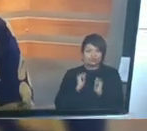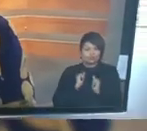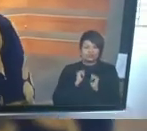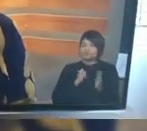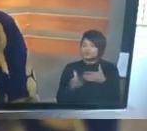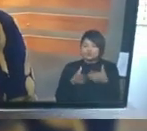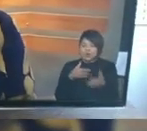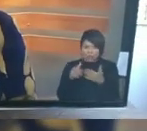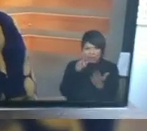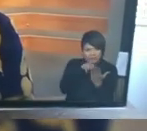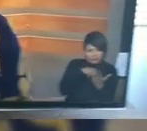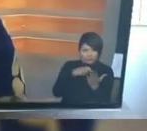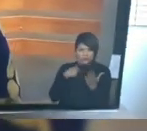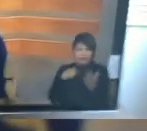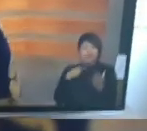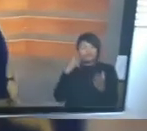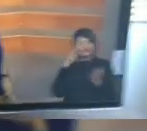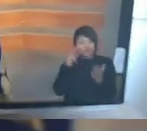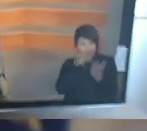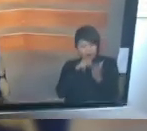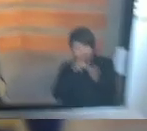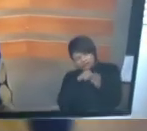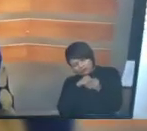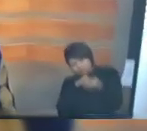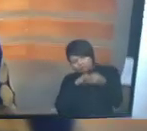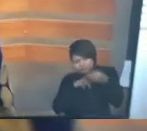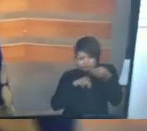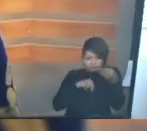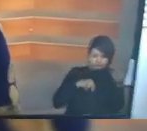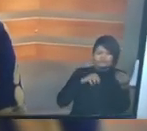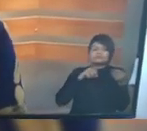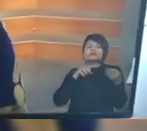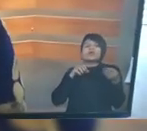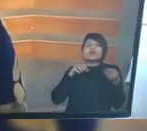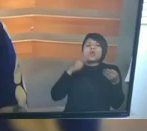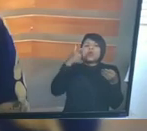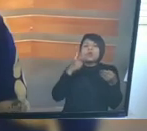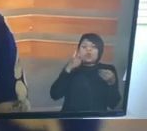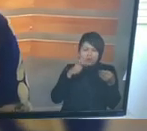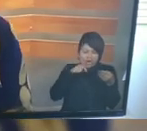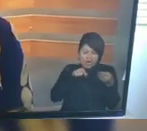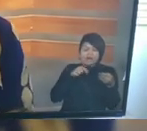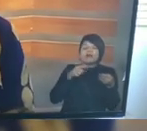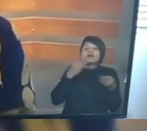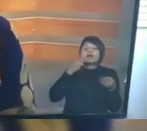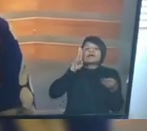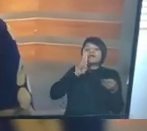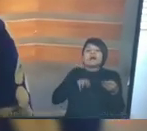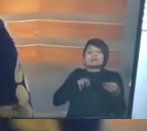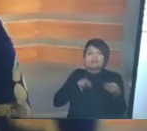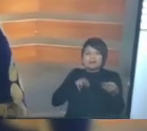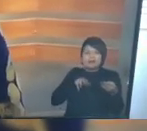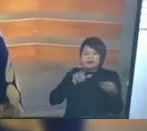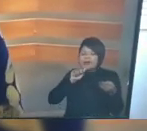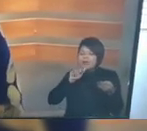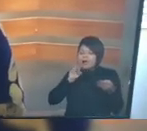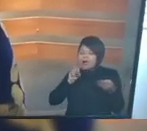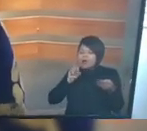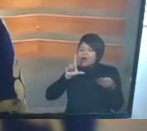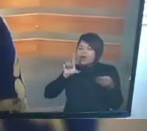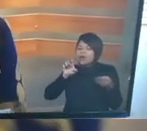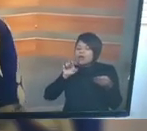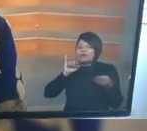e dê uma olhadinha lá na seção de cartas, cartas ao leitor, né?